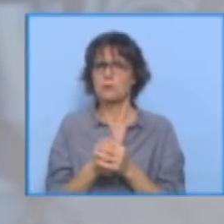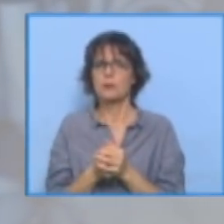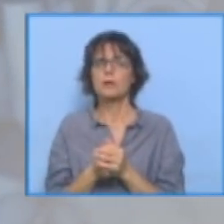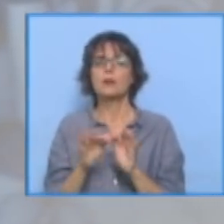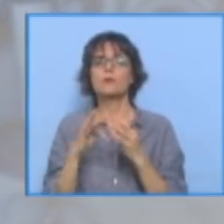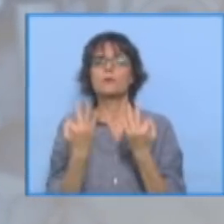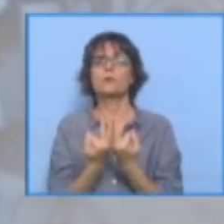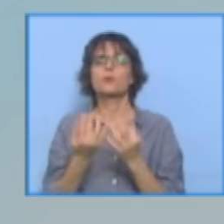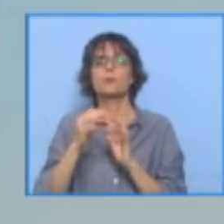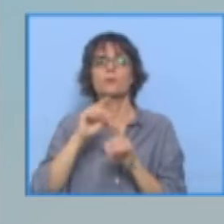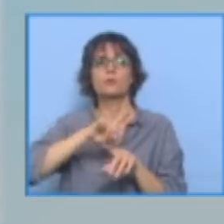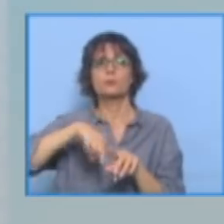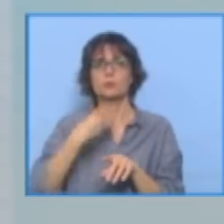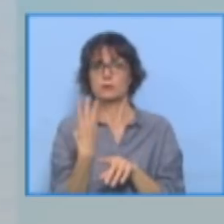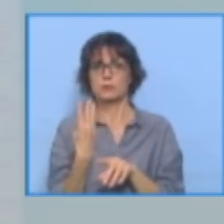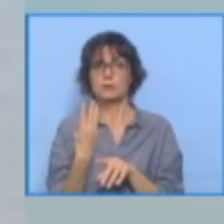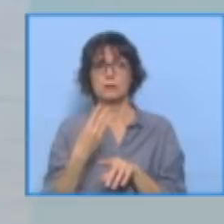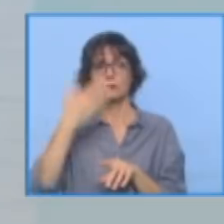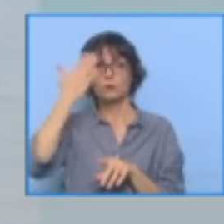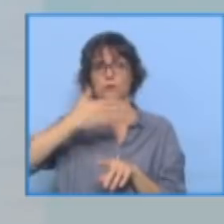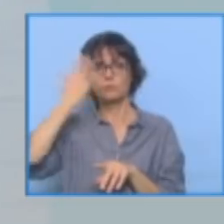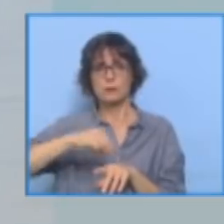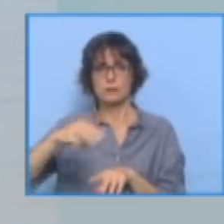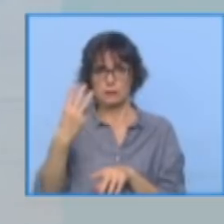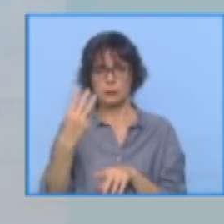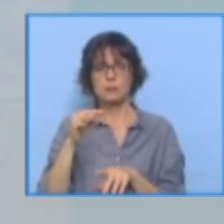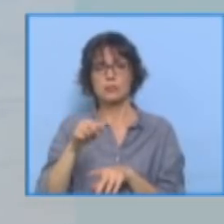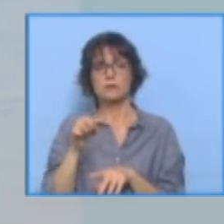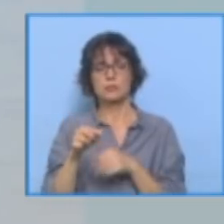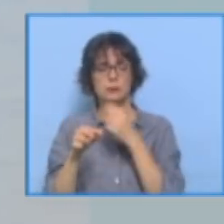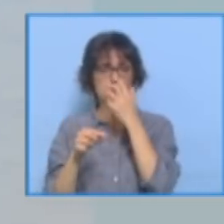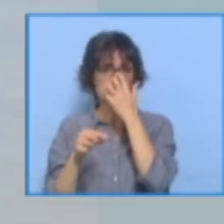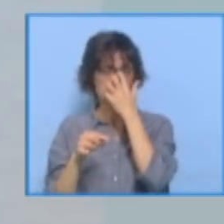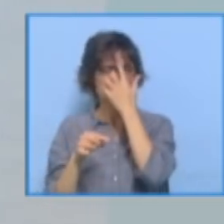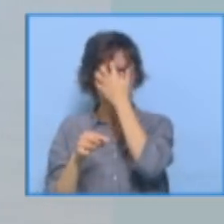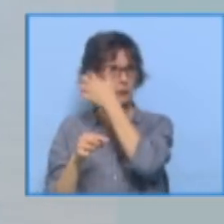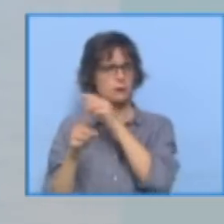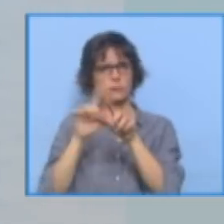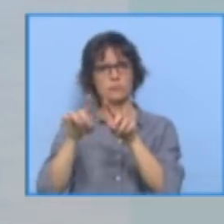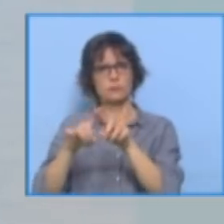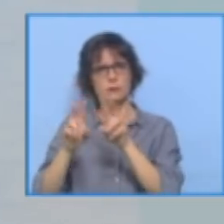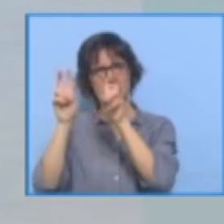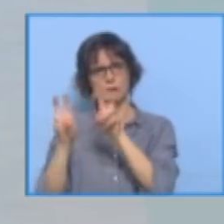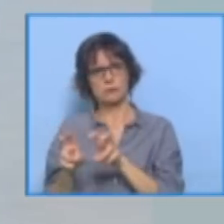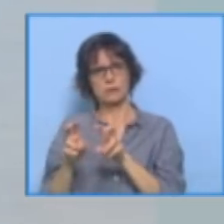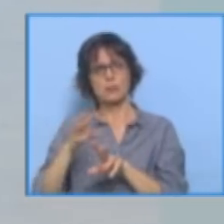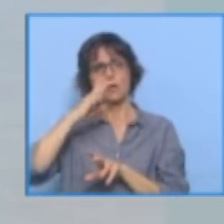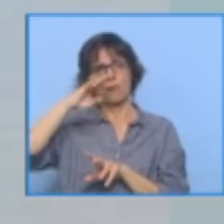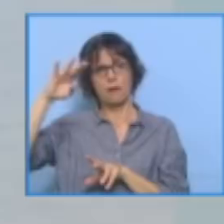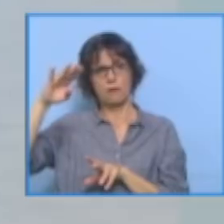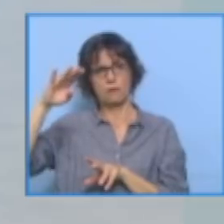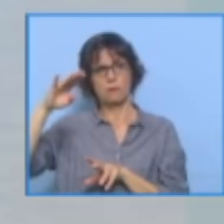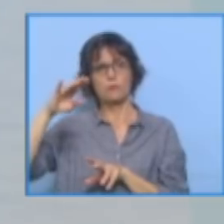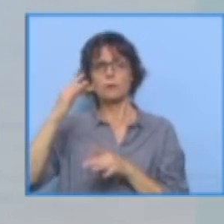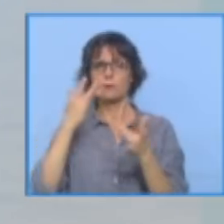bloco, 3 dias, workshops de 3 horas, e são variados. Portanto, temos canto, existe a parte